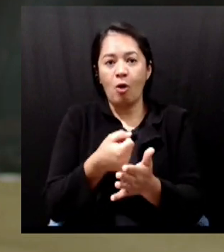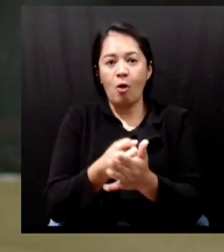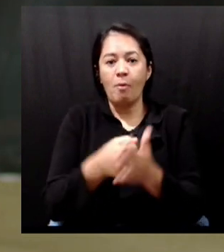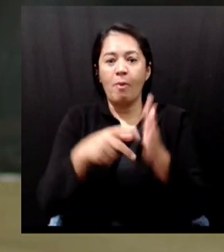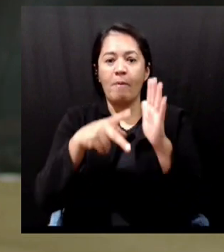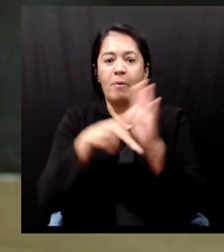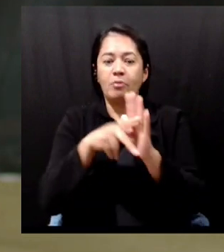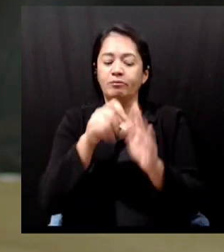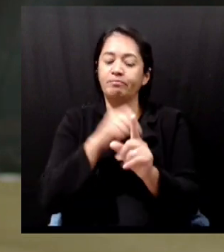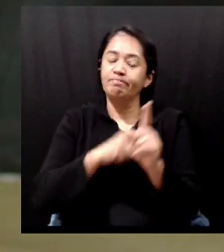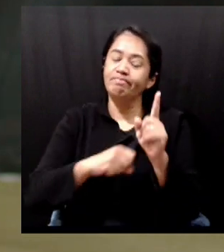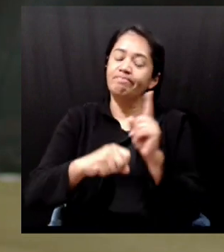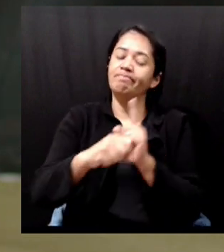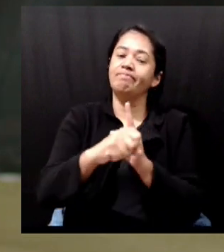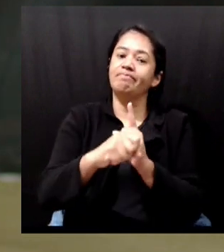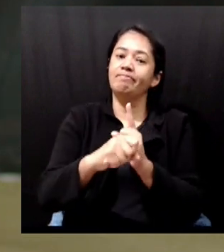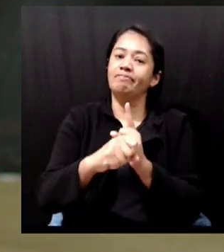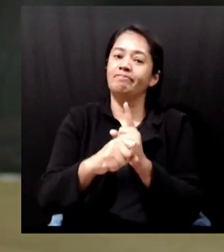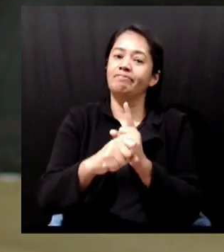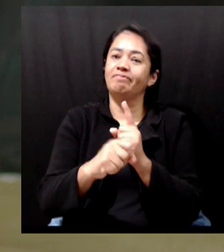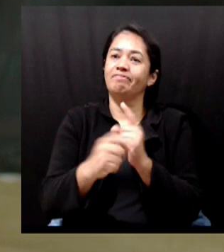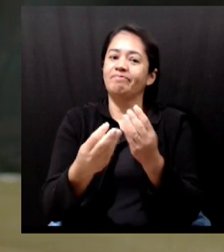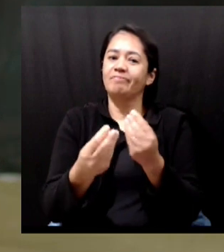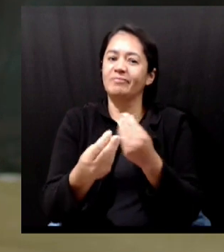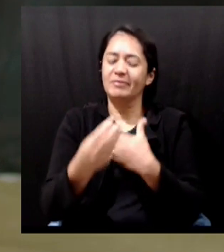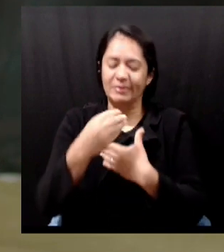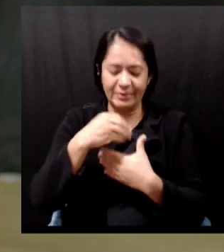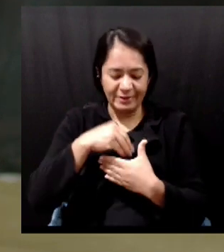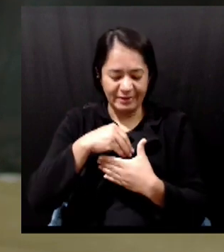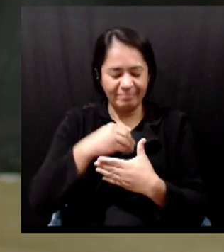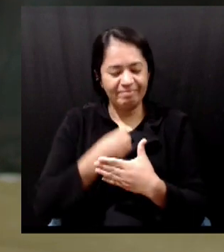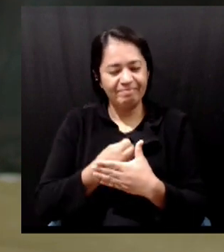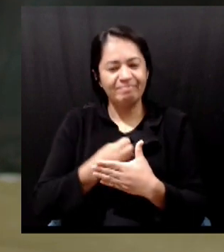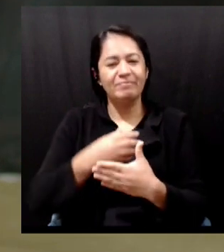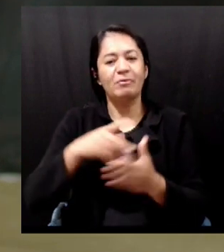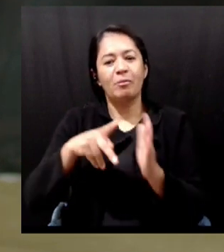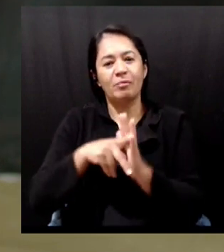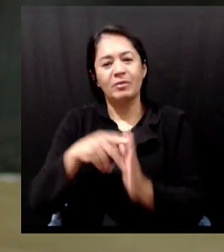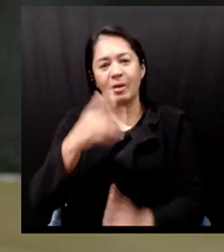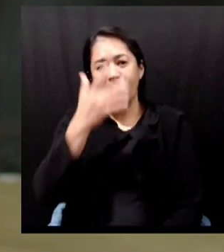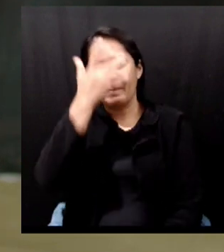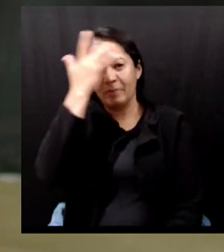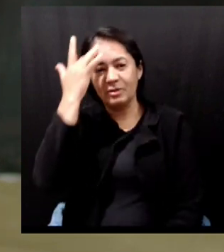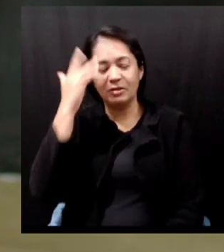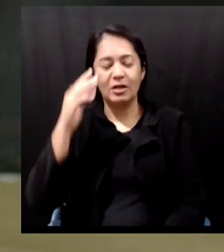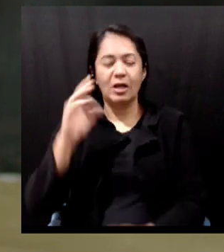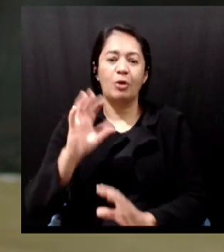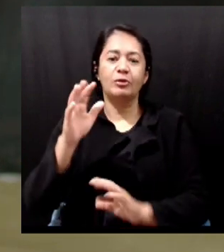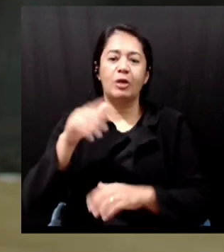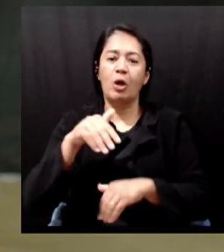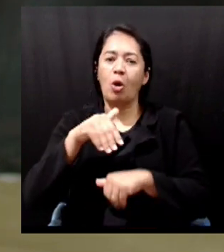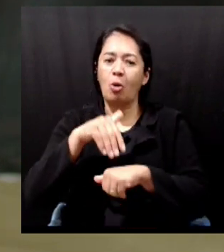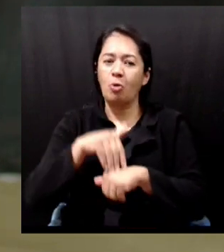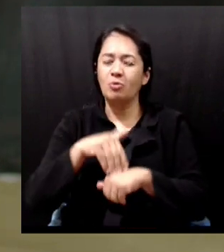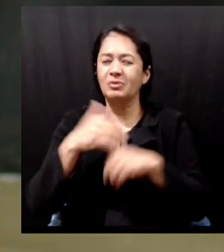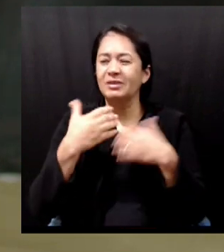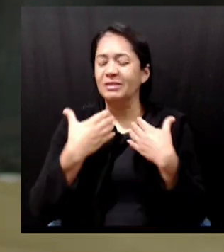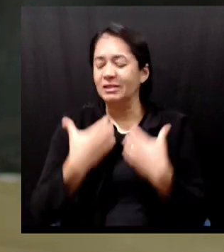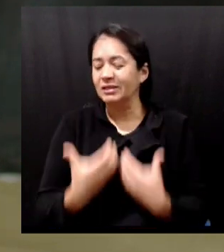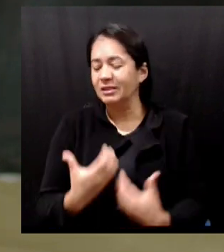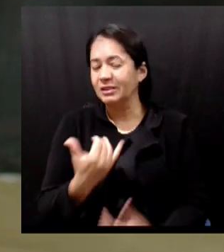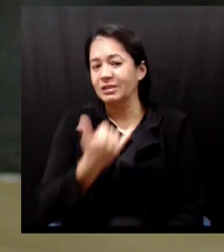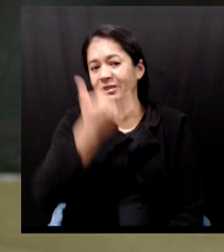vezes de dentro delas mesmas, né? Pode levar aí a culpa, a frustração, o cansaço extremo e ao adoecimento